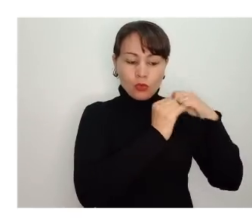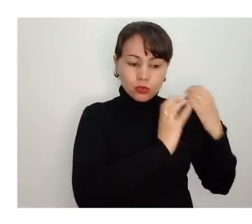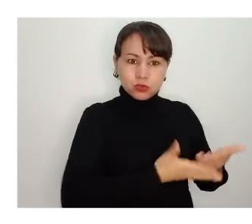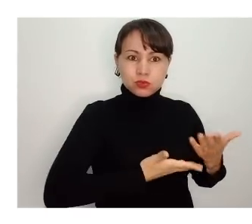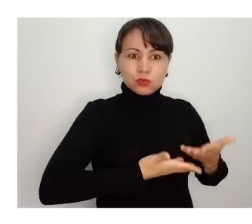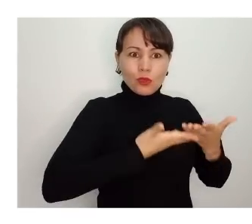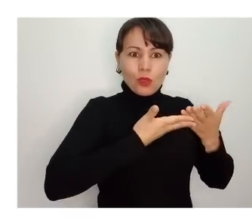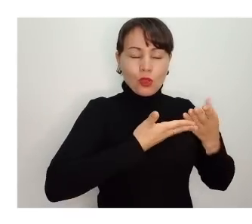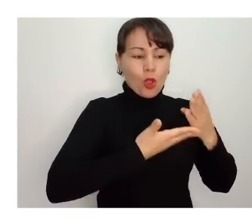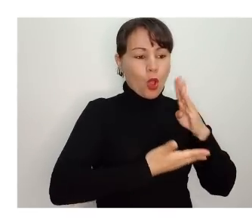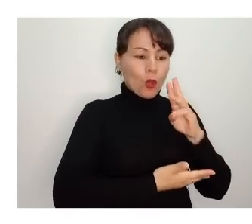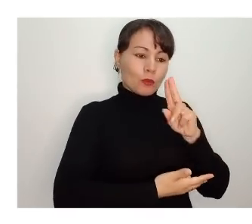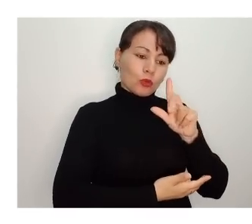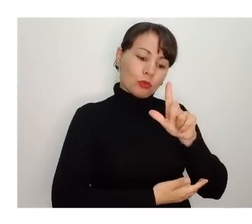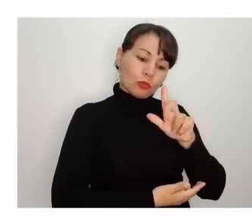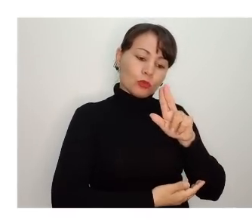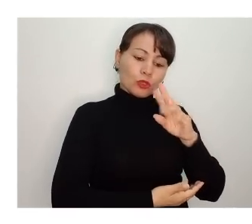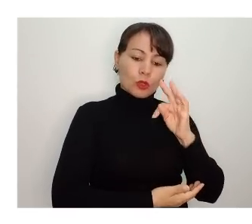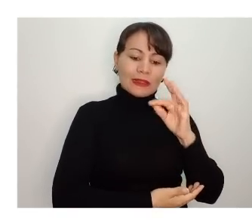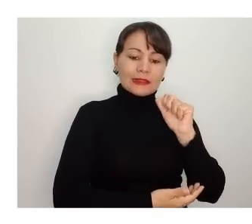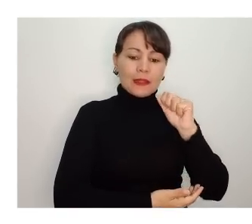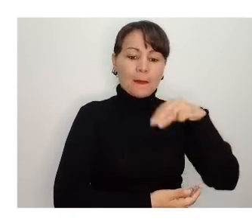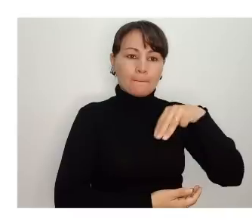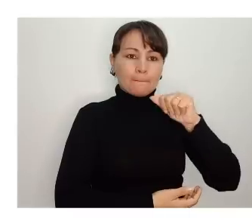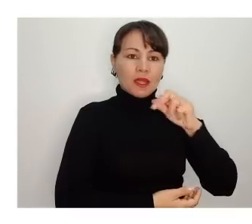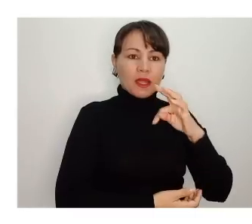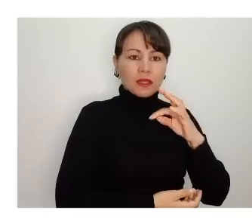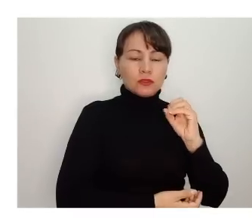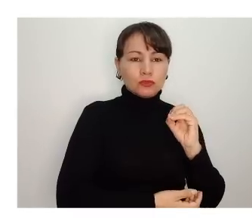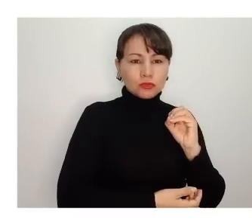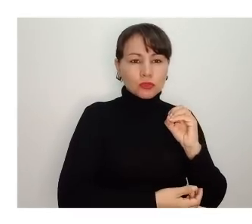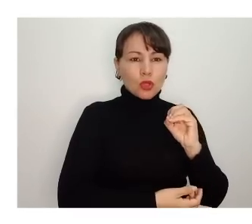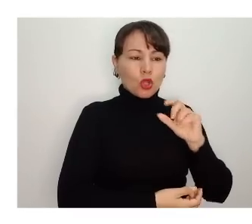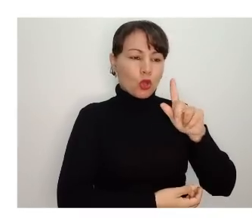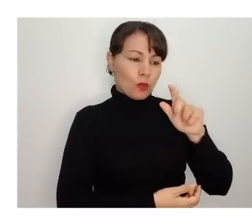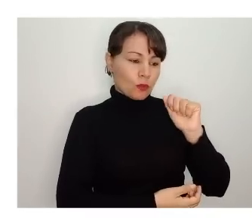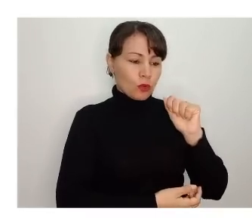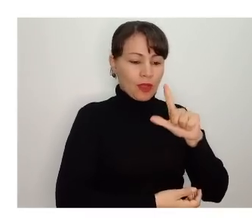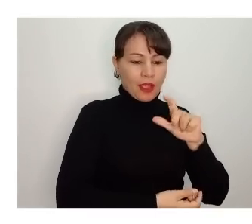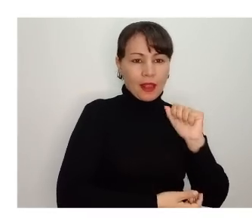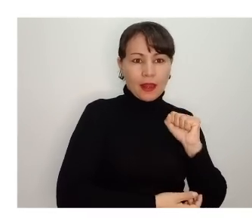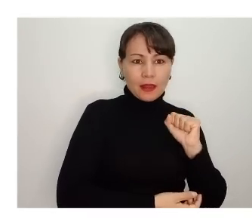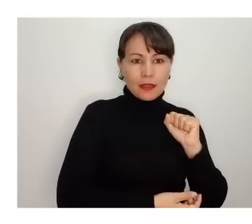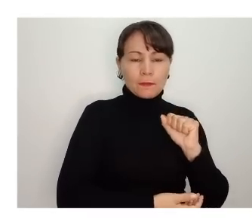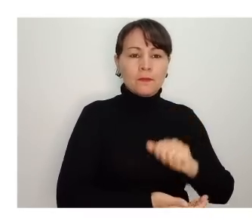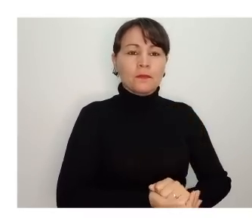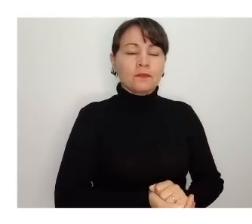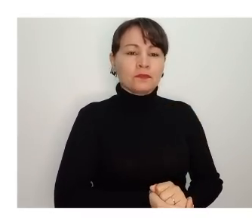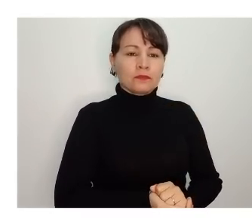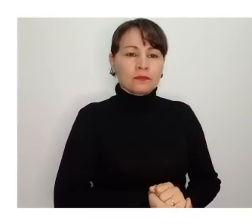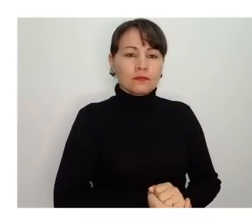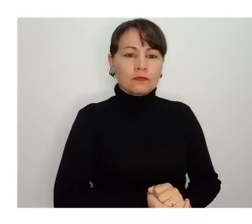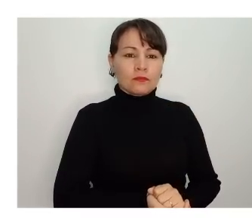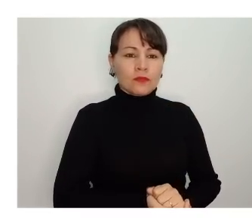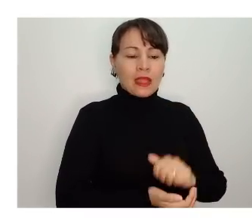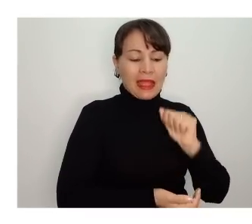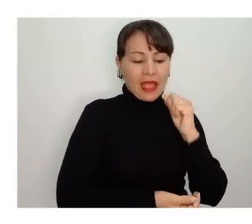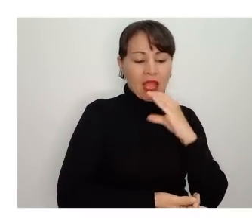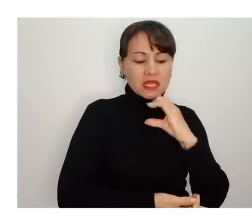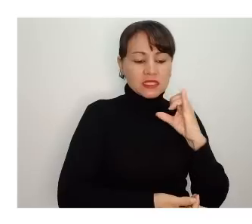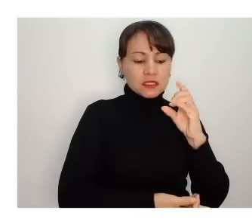neurotransmissores excitatórios, como o glutamato, neurotransmissores inibitórios, como o GABA, ácido